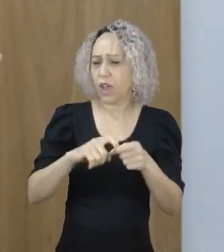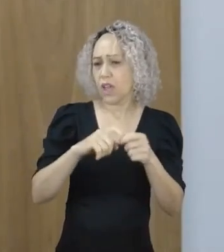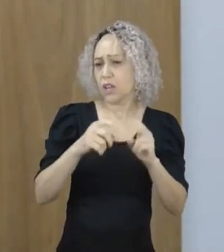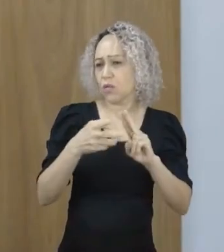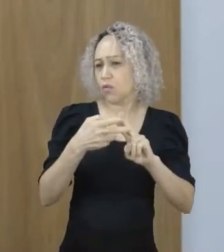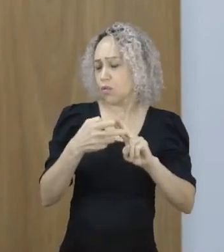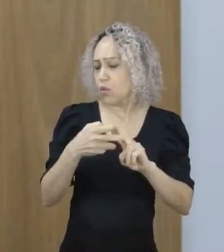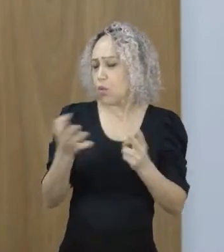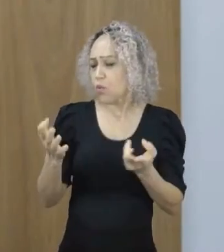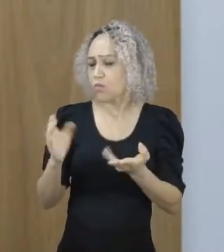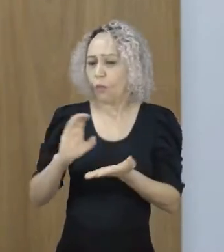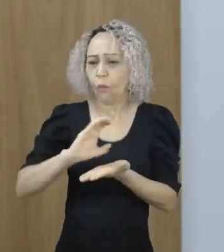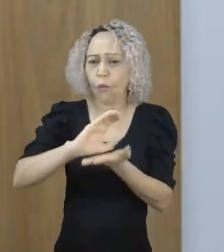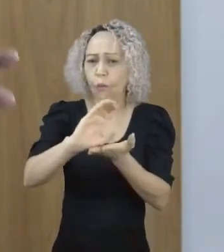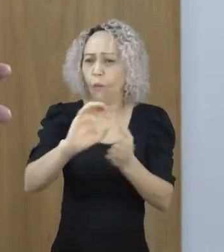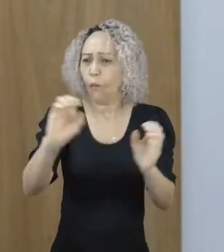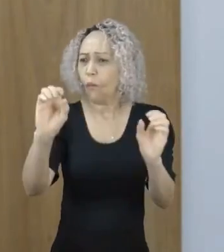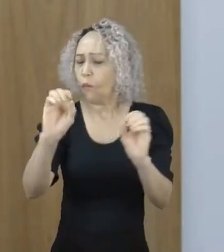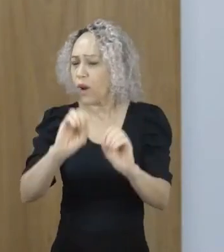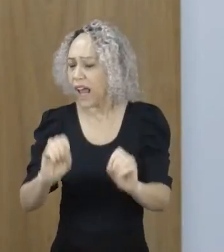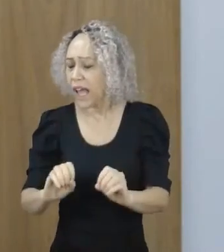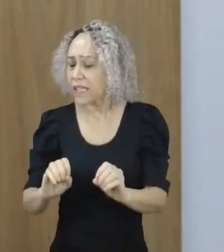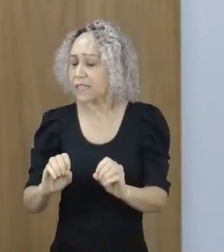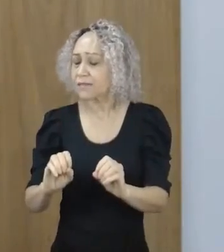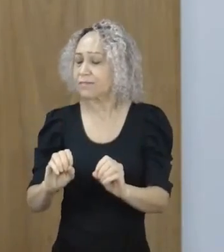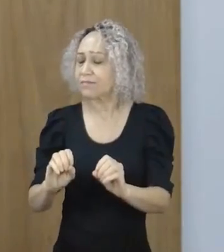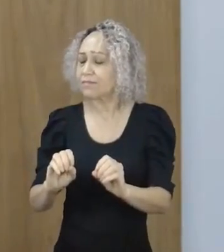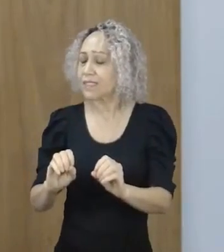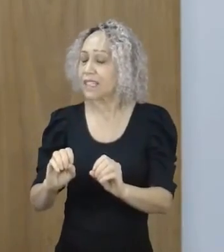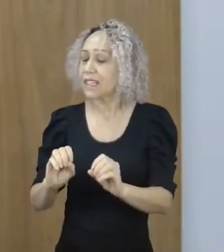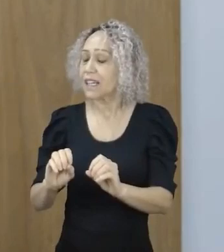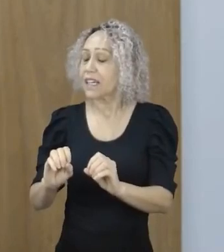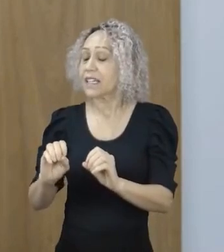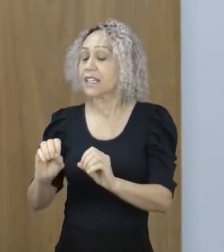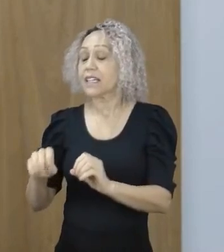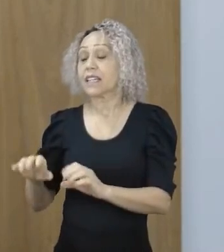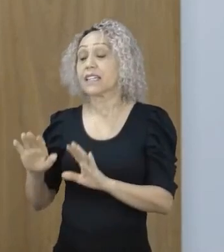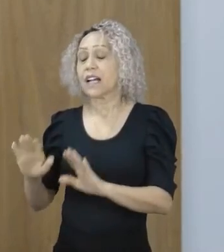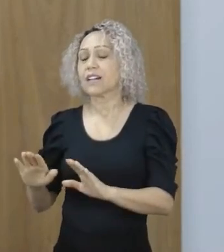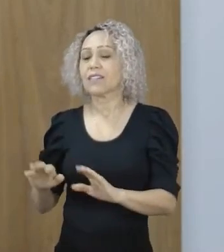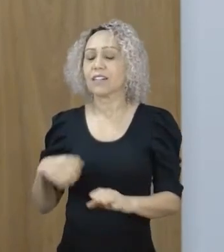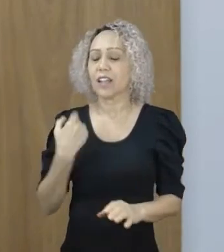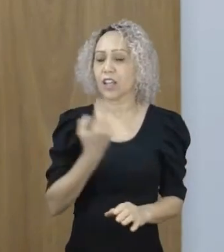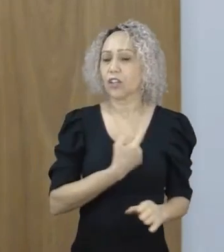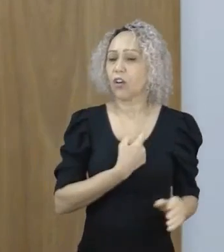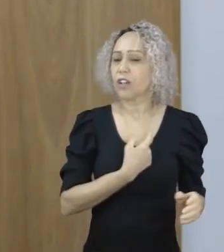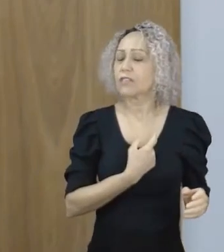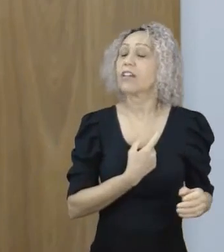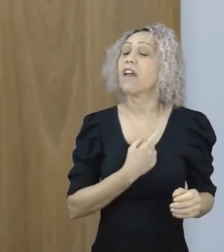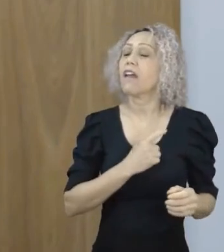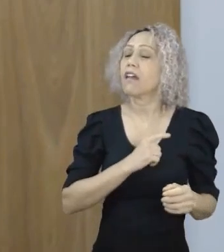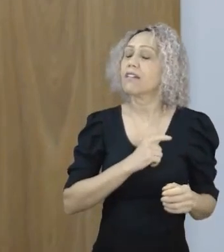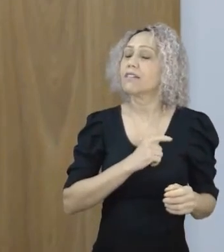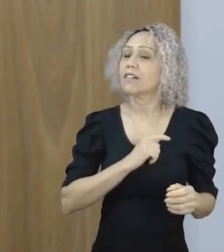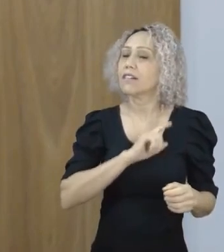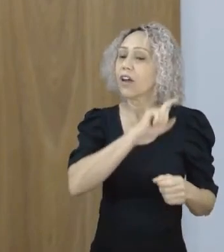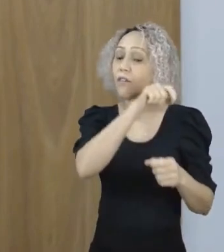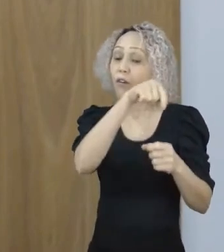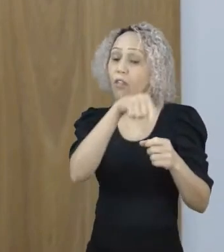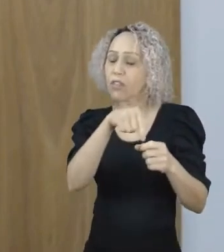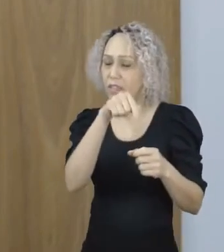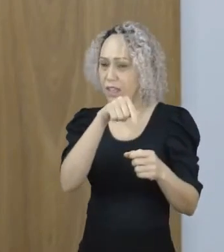valores, e passamos a fazer isso tudo e ainda reinvestir nos novos serviços em menos de um ano de governo.